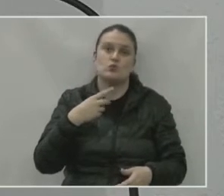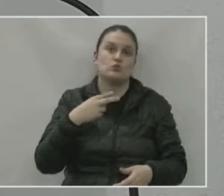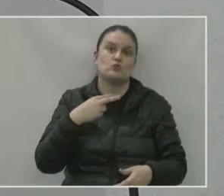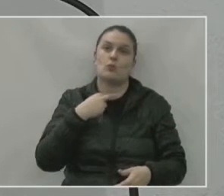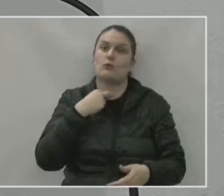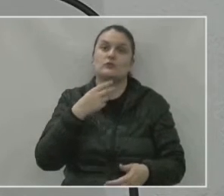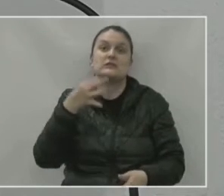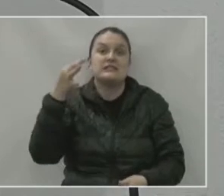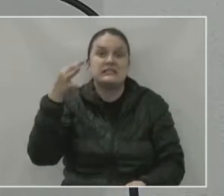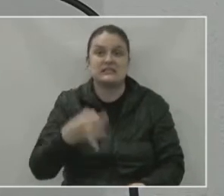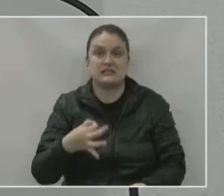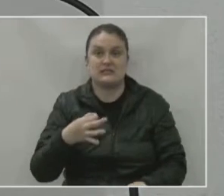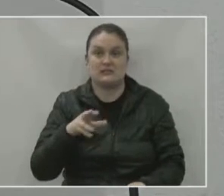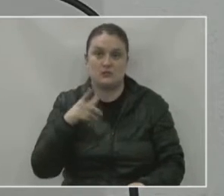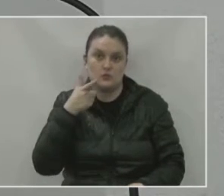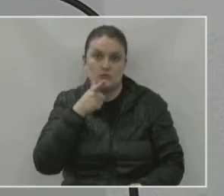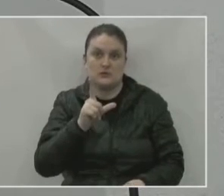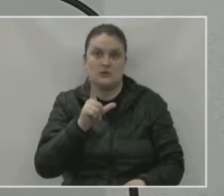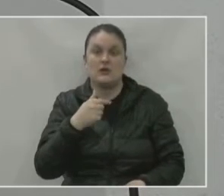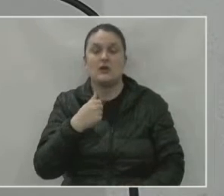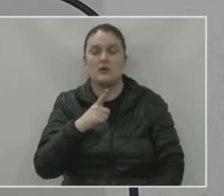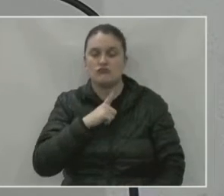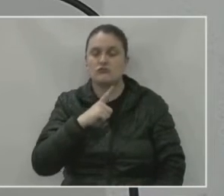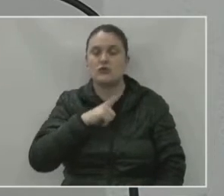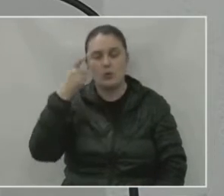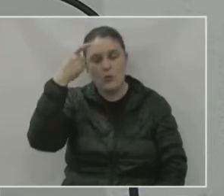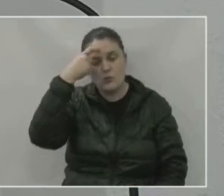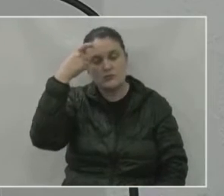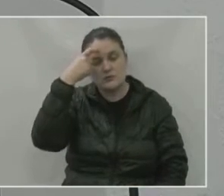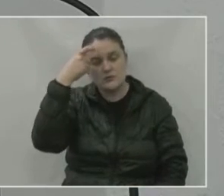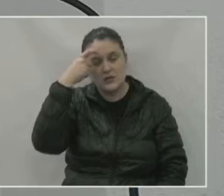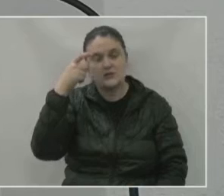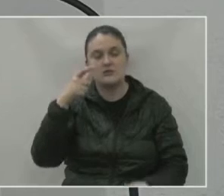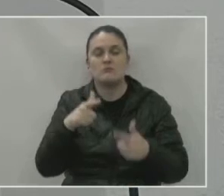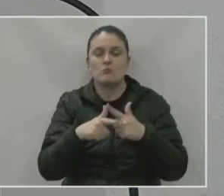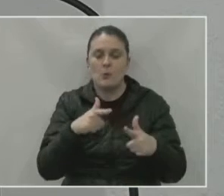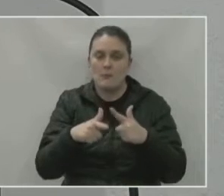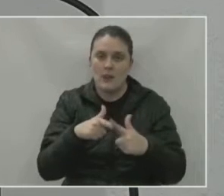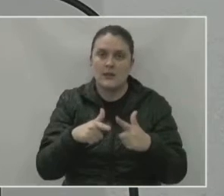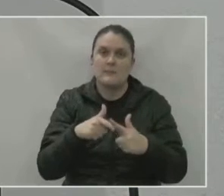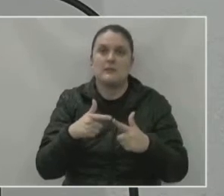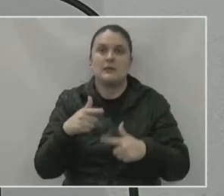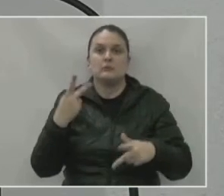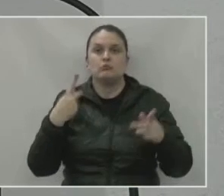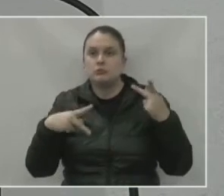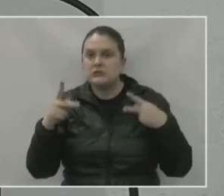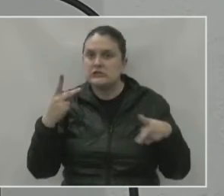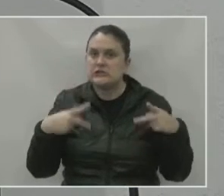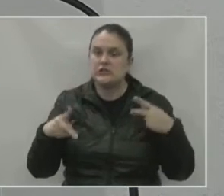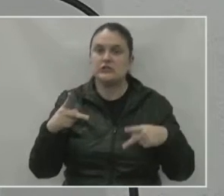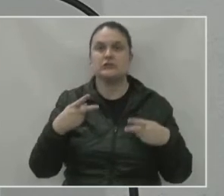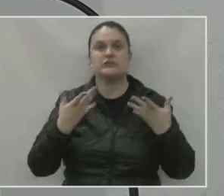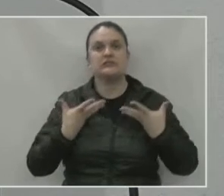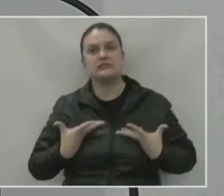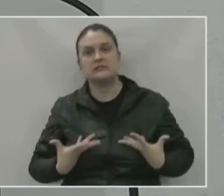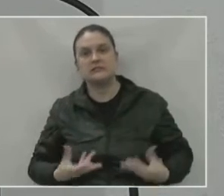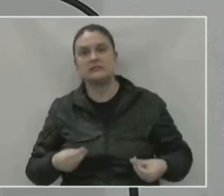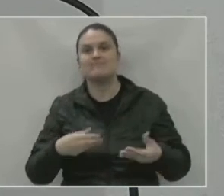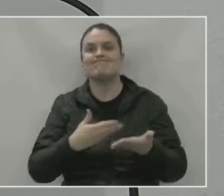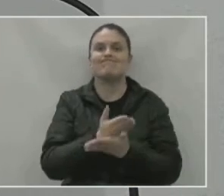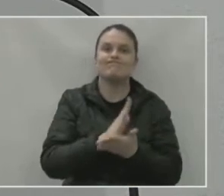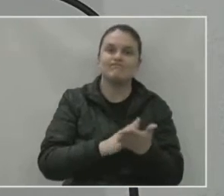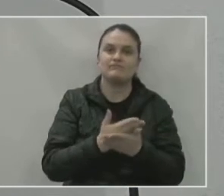garantir. Eu sei, tenho ciência do desgaste político que vocês sofrem quando se trata